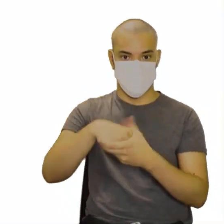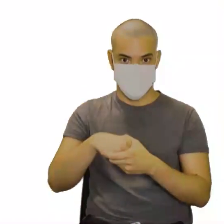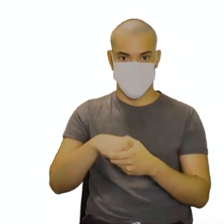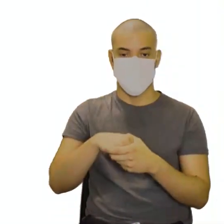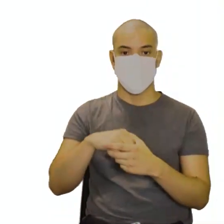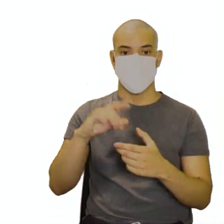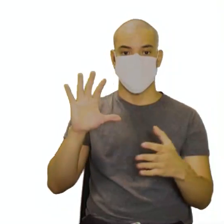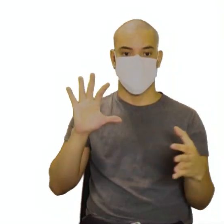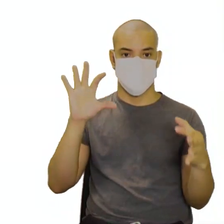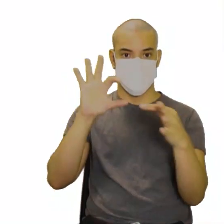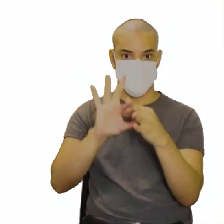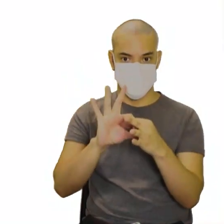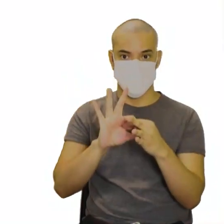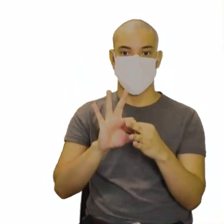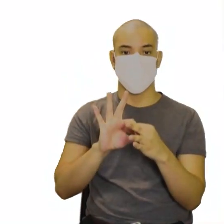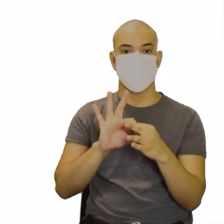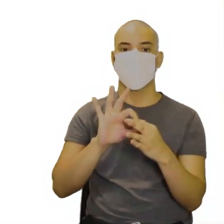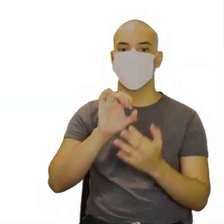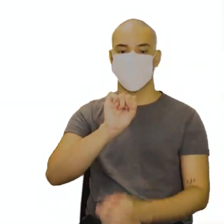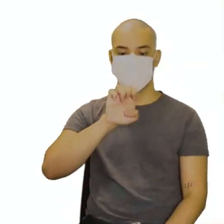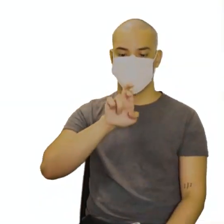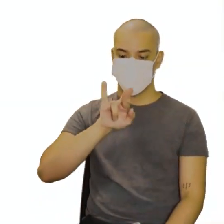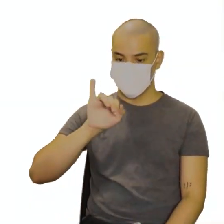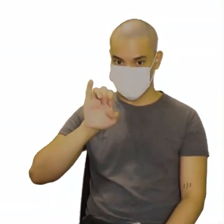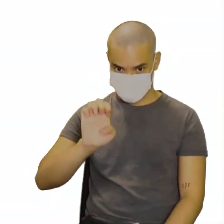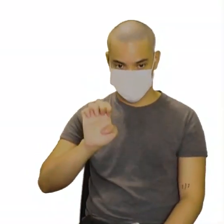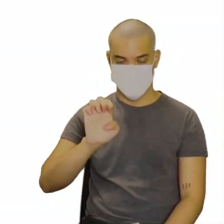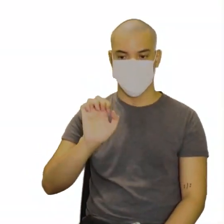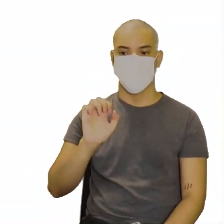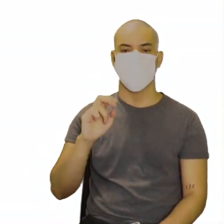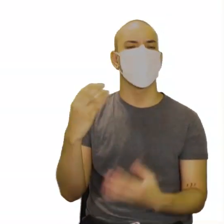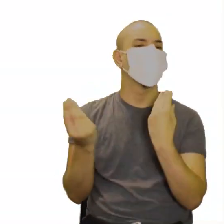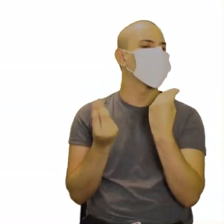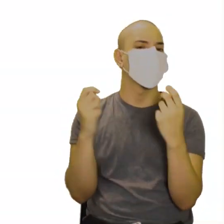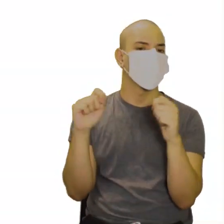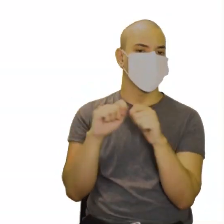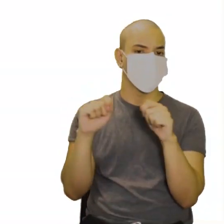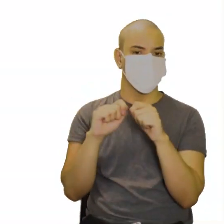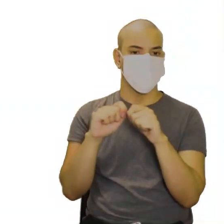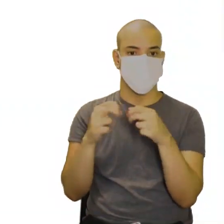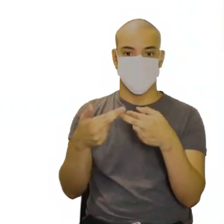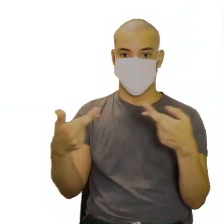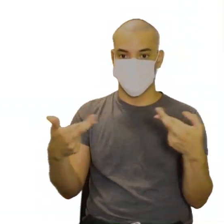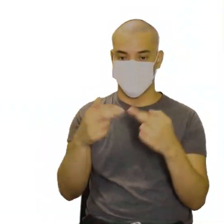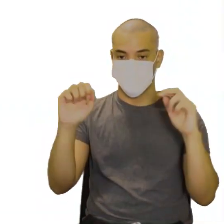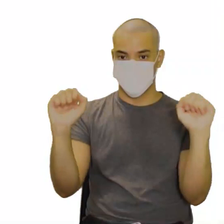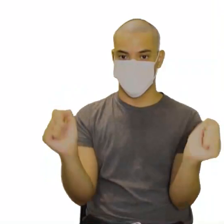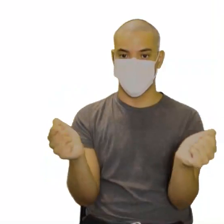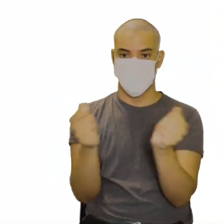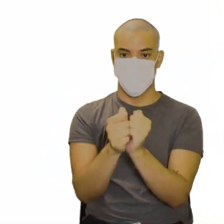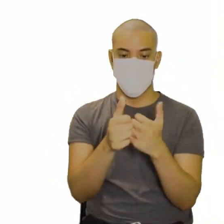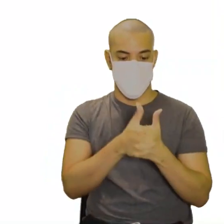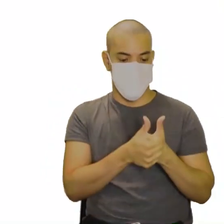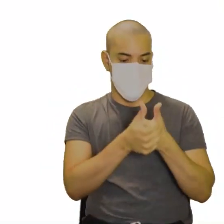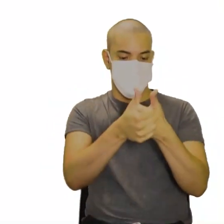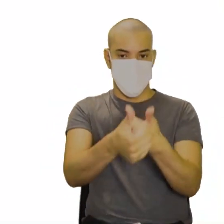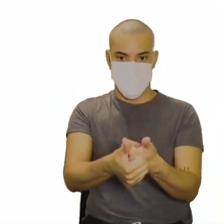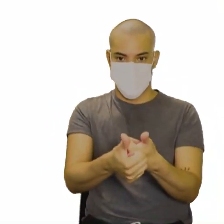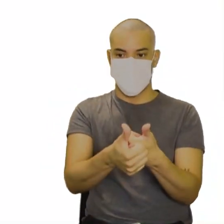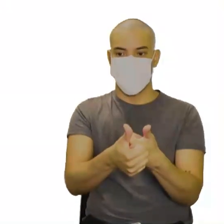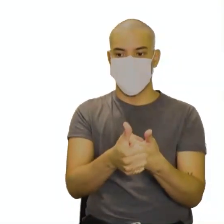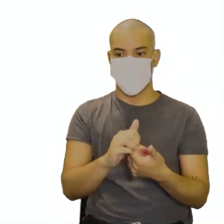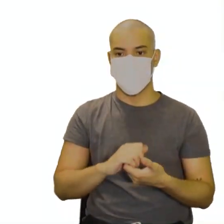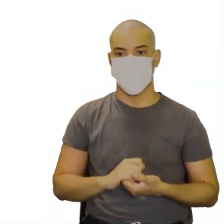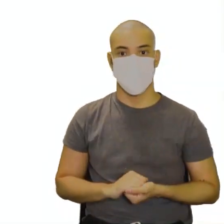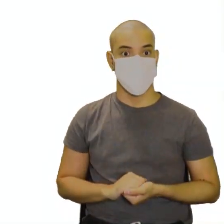está ligado em série com esse resistor. Como é que nós fazemos a resistência, pessoal, equivalente em